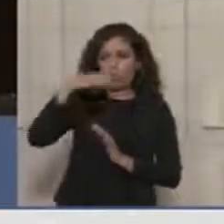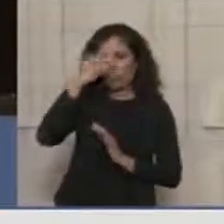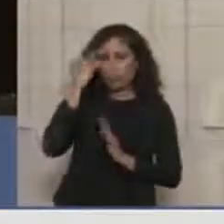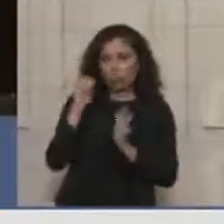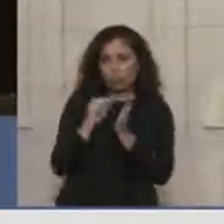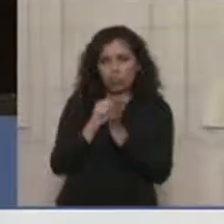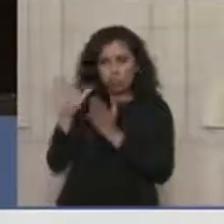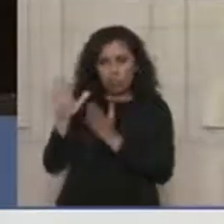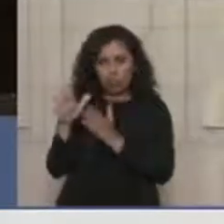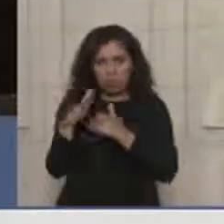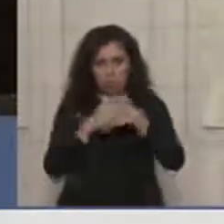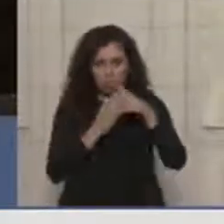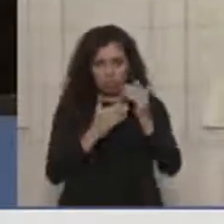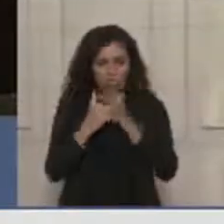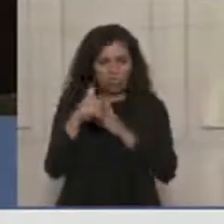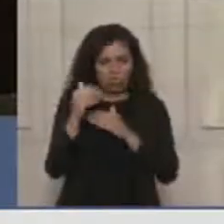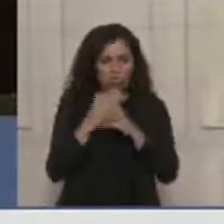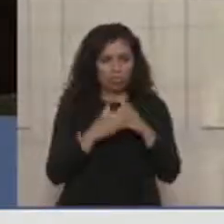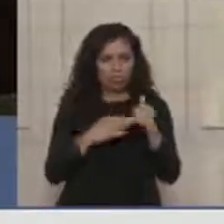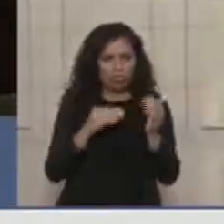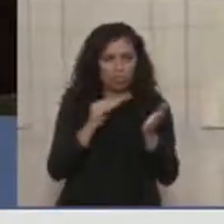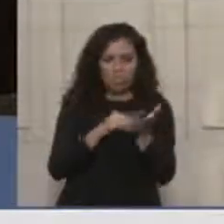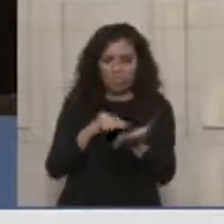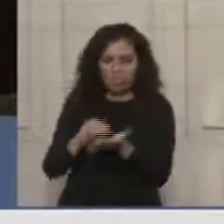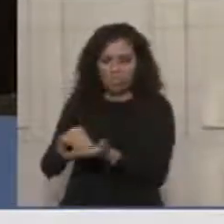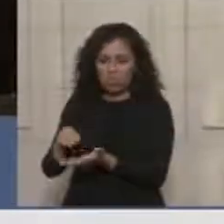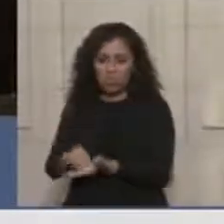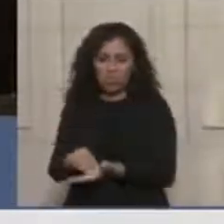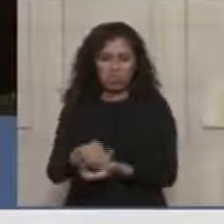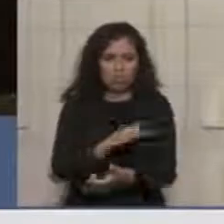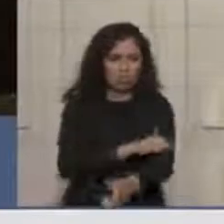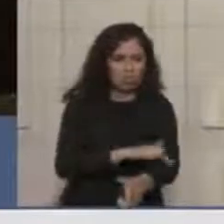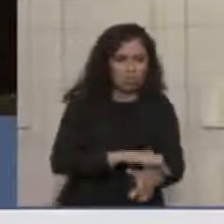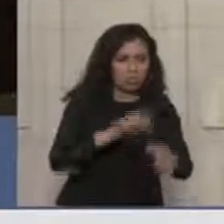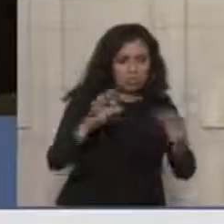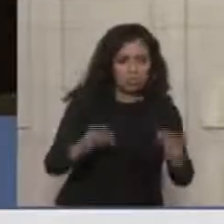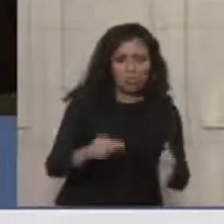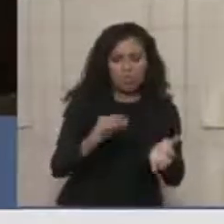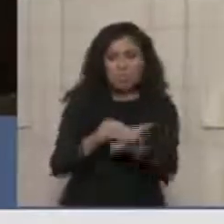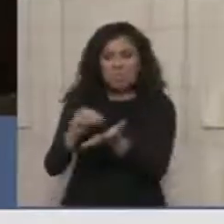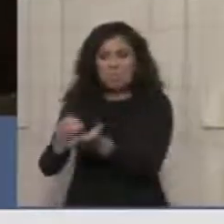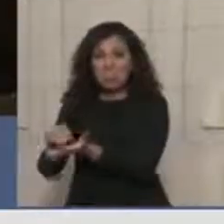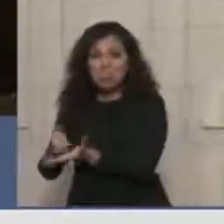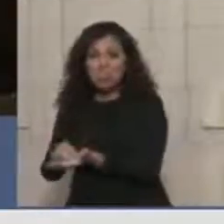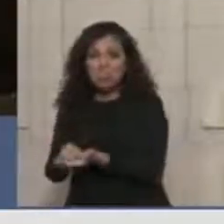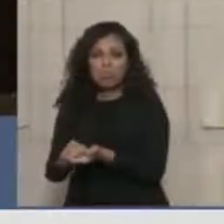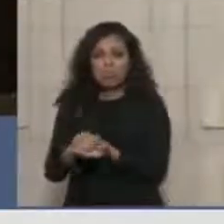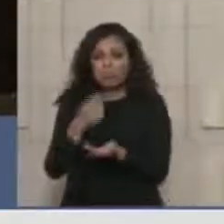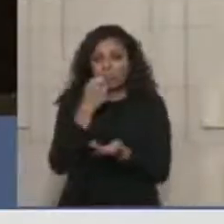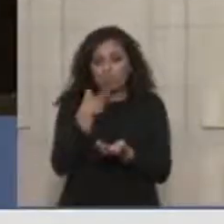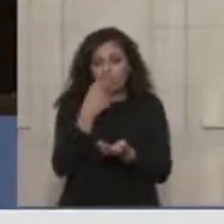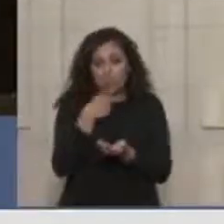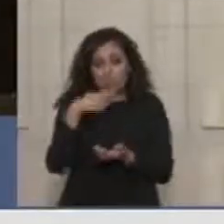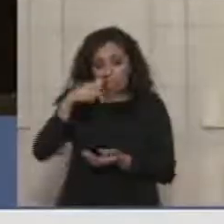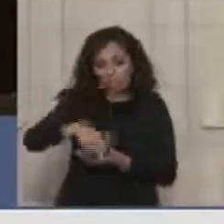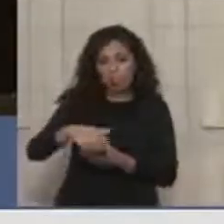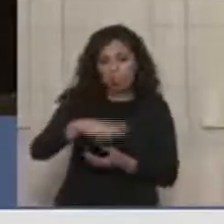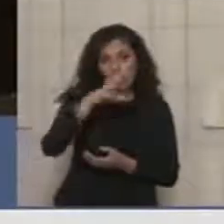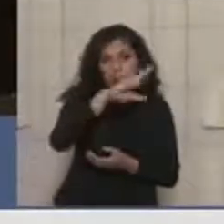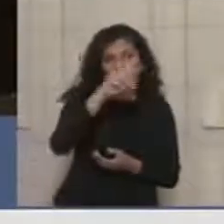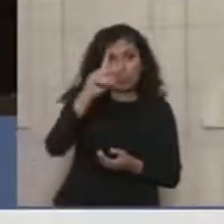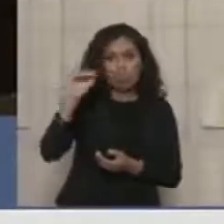embora, da falta de insumos, da falta de medicamentos. E aqui na CPI eles afirmaram